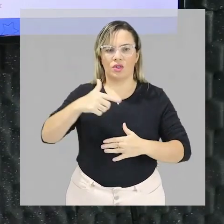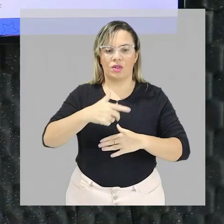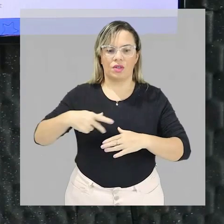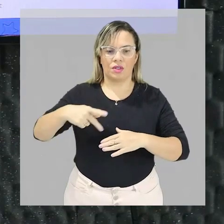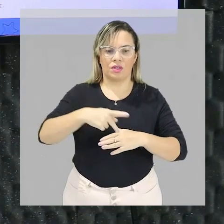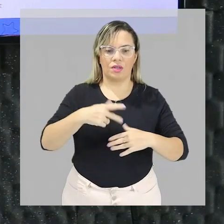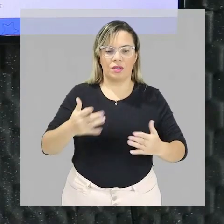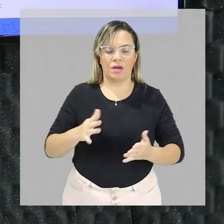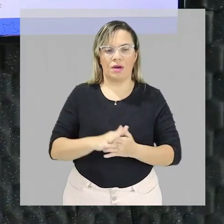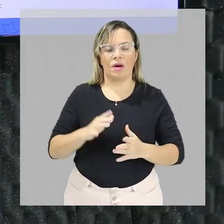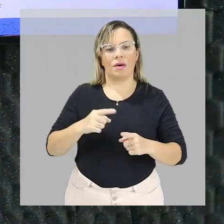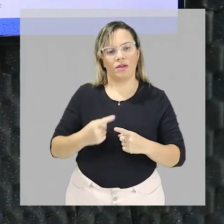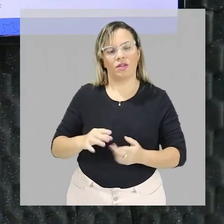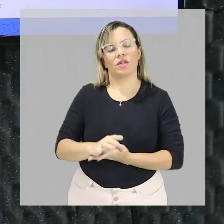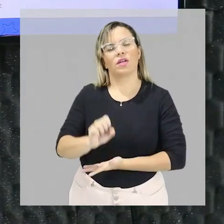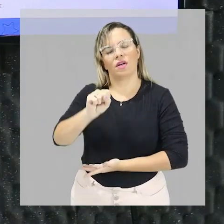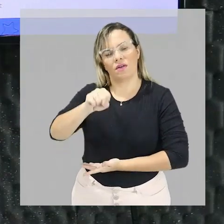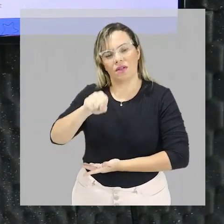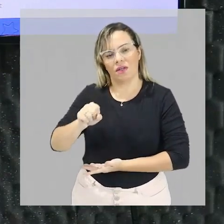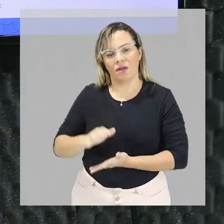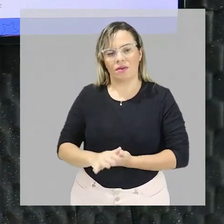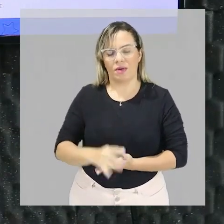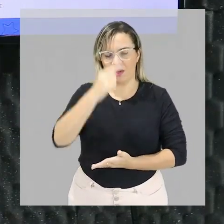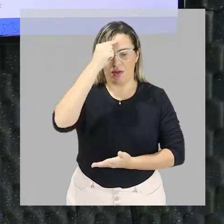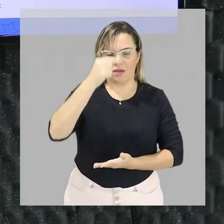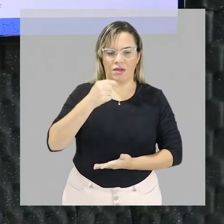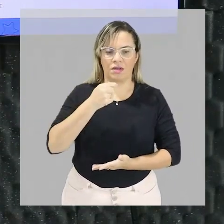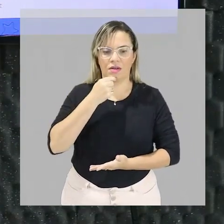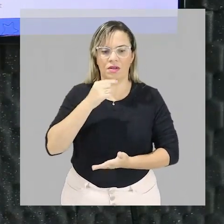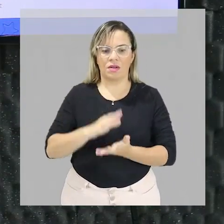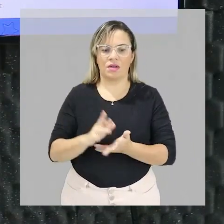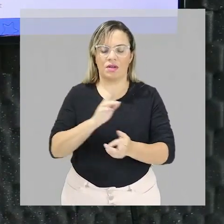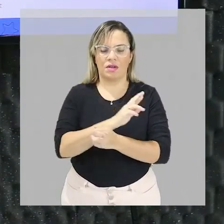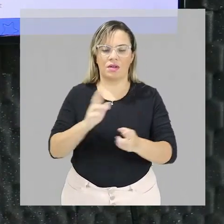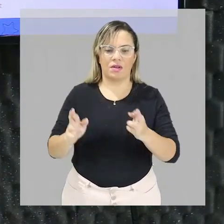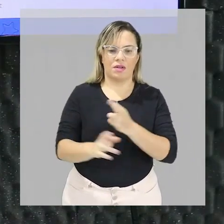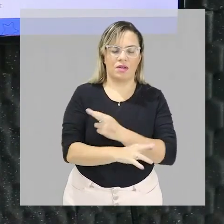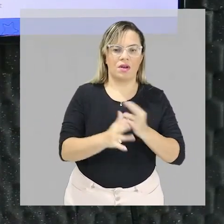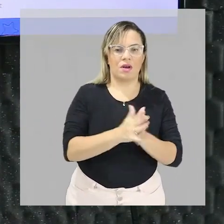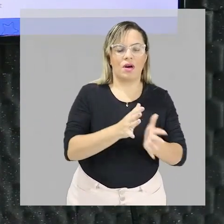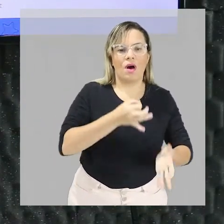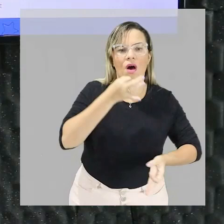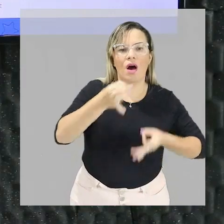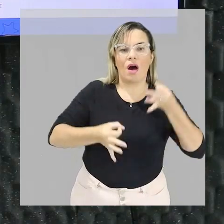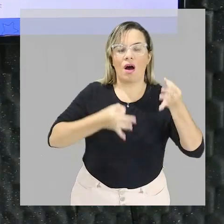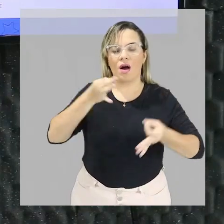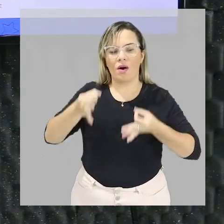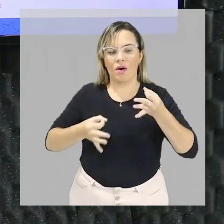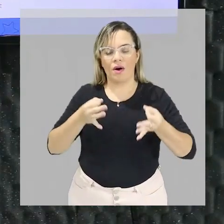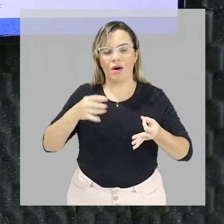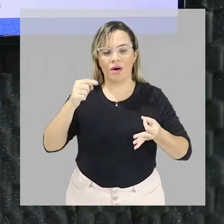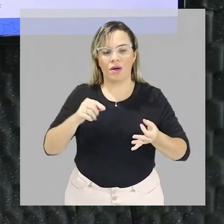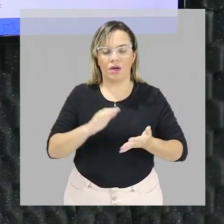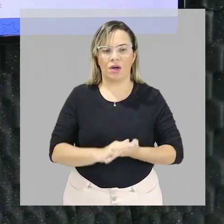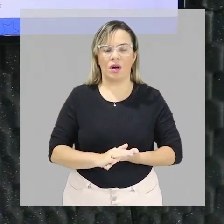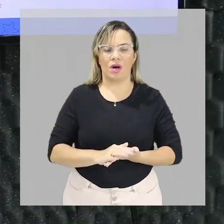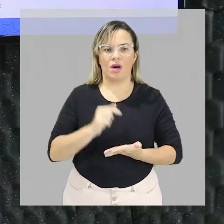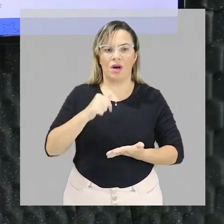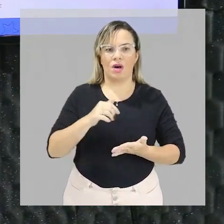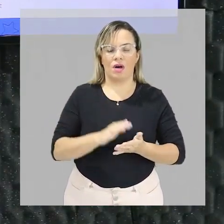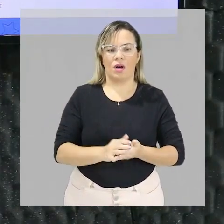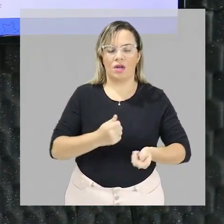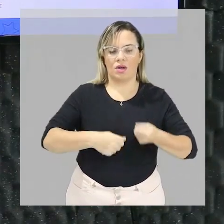que a imagem faz, ela não faz uma crítica ao aumento da dívida externa. Ela faz uma crítica em relação à não